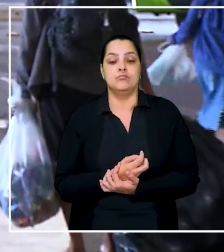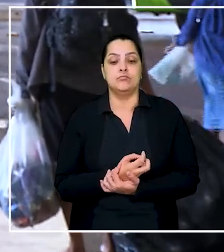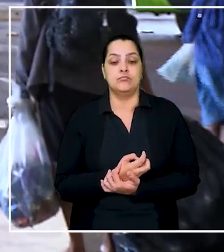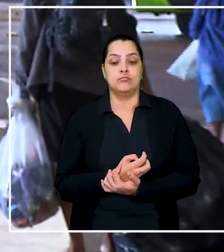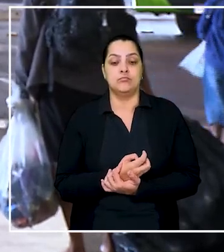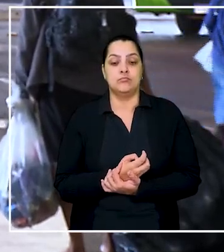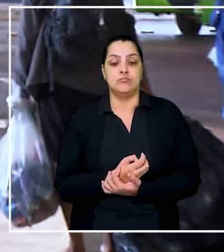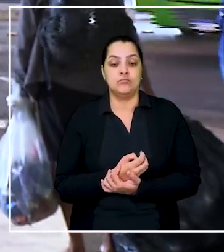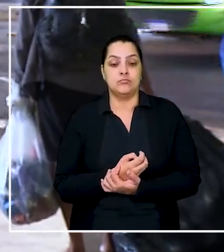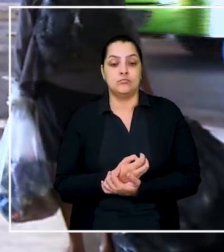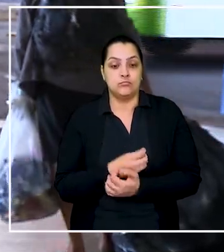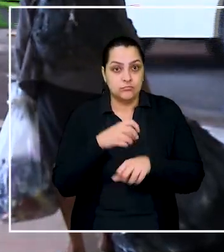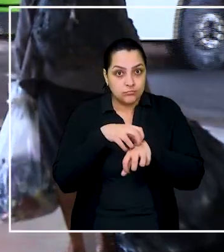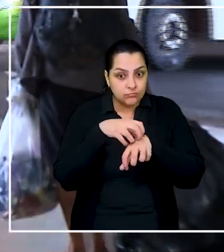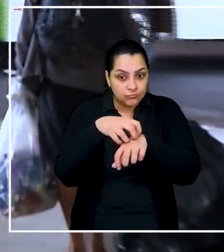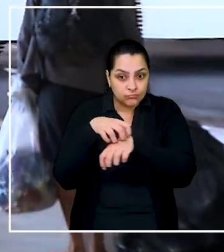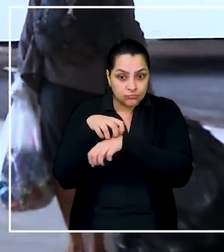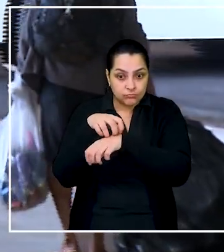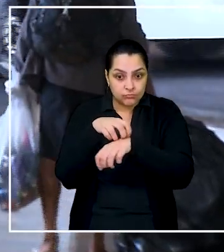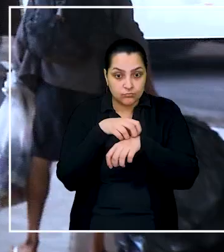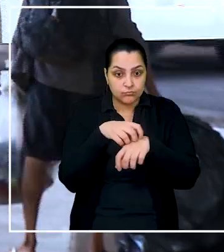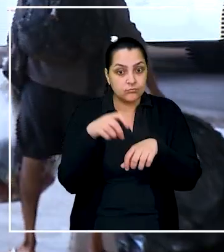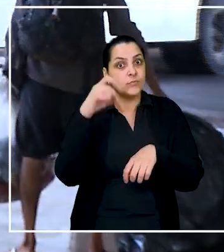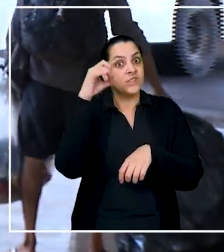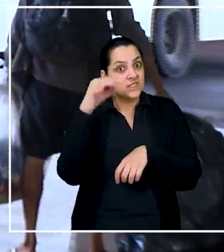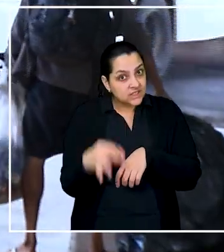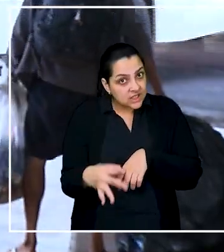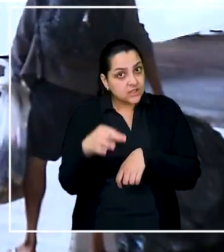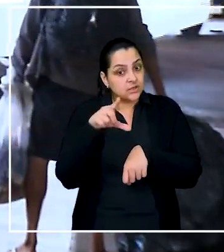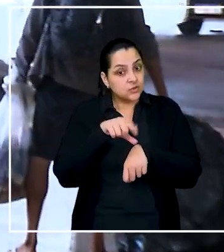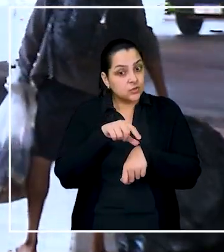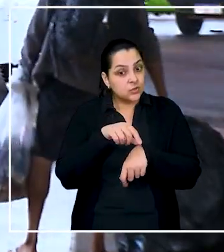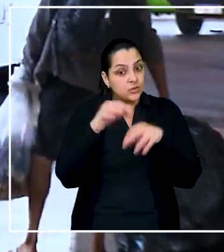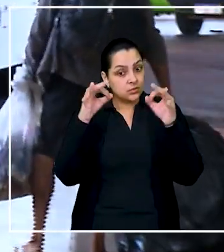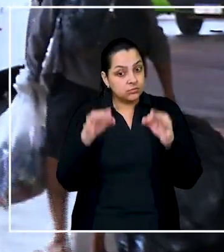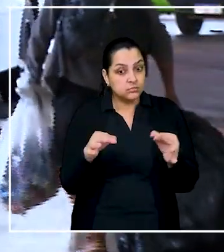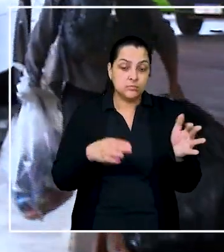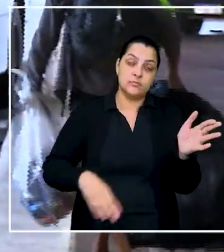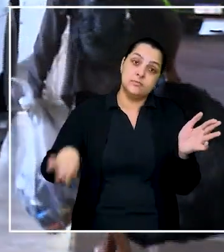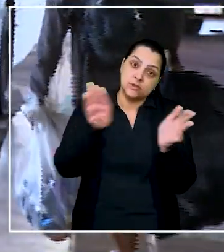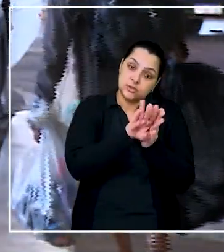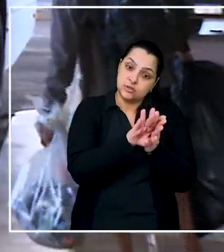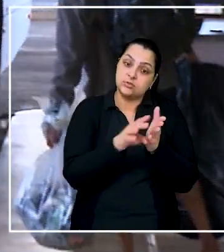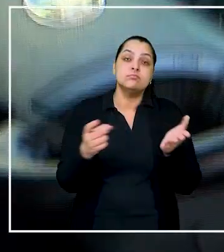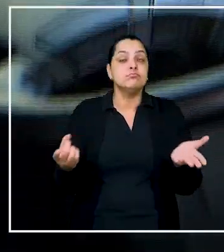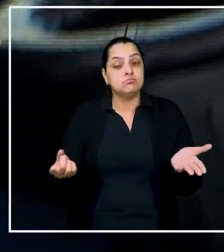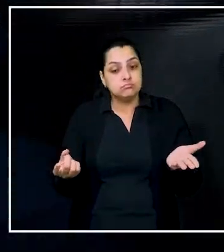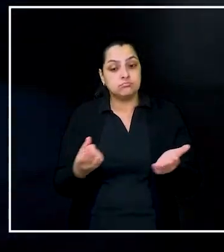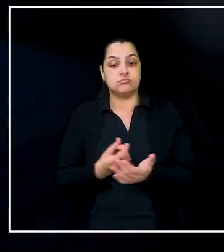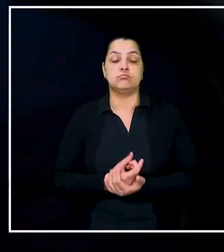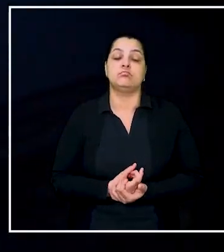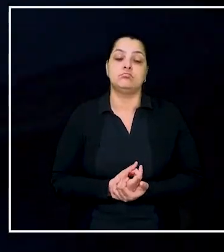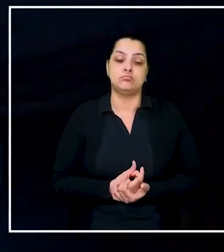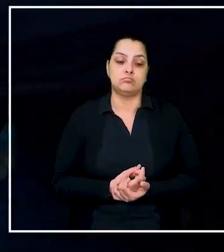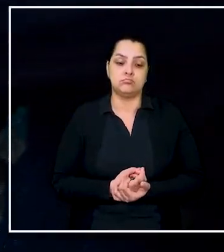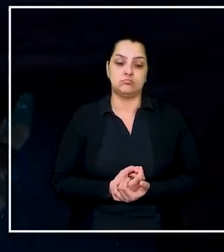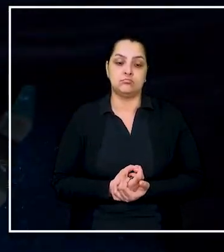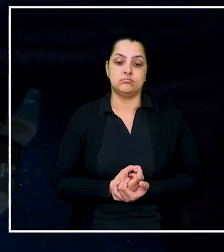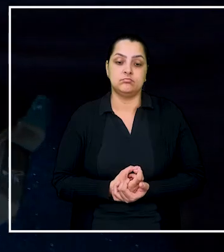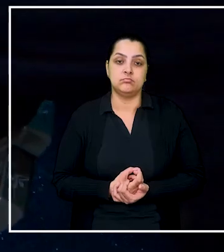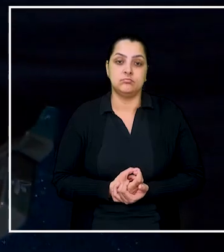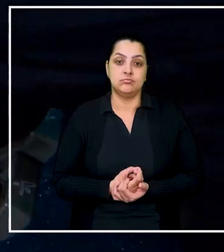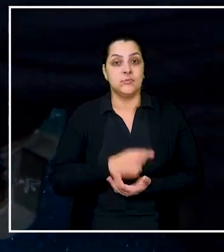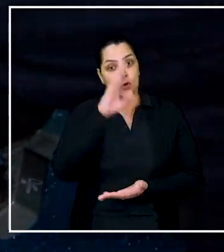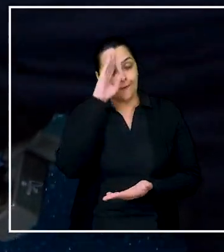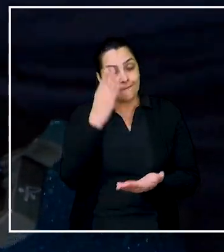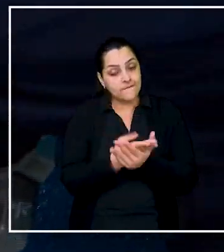o transporte que ele vai pegar, se ele vai ter certeza que ele vai chegar no local de trabalho dele ou o destino final dele. Com